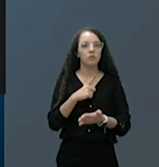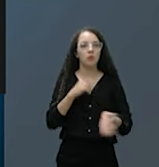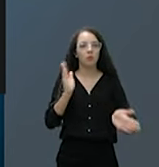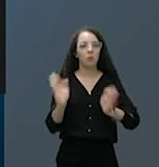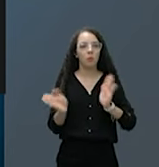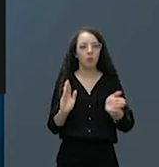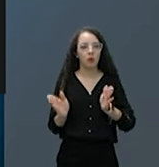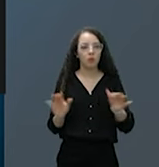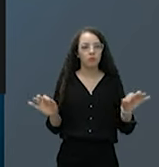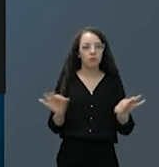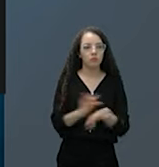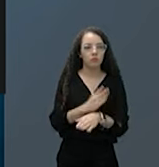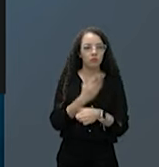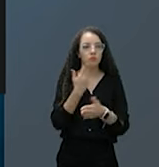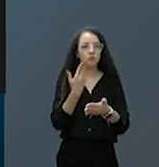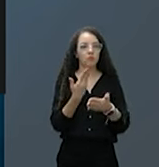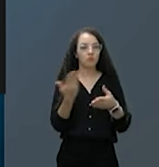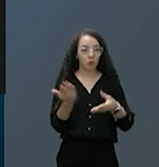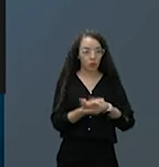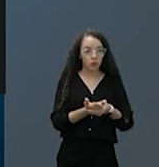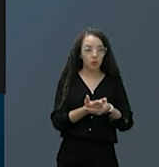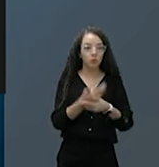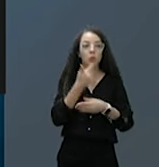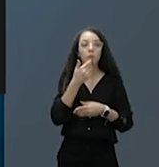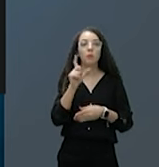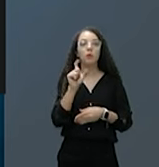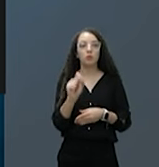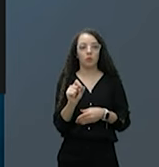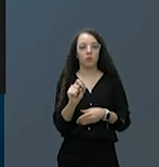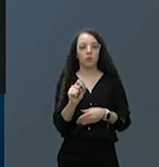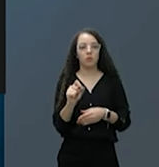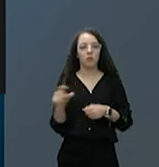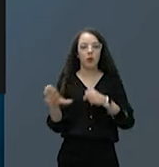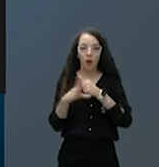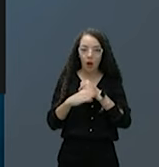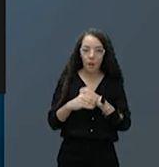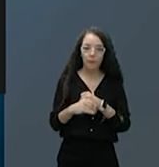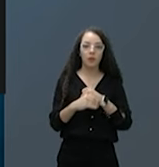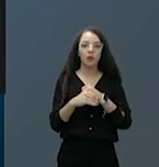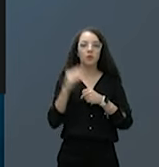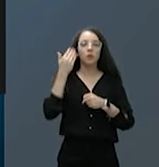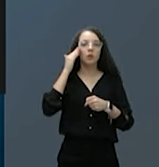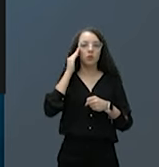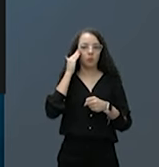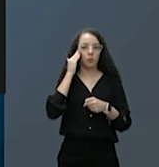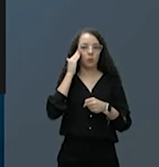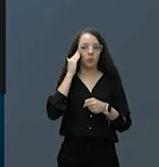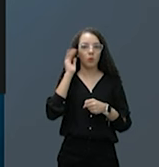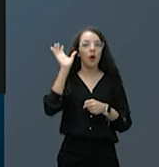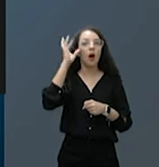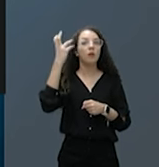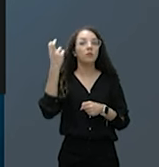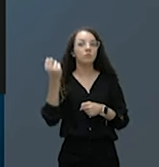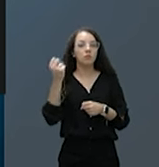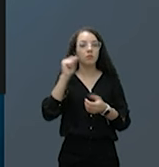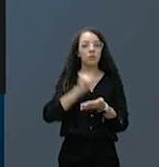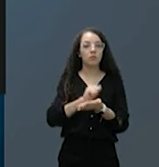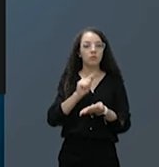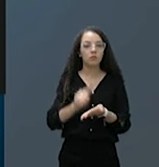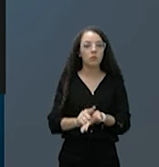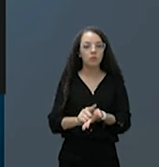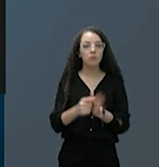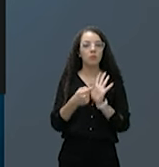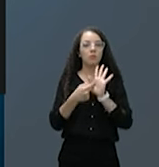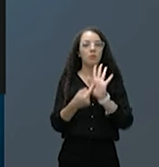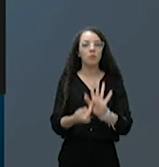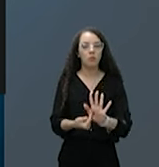E o que se pede aqui é que se aplique esse entendimento. A decisão agravada entende que, por aquela, o acordo paradigma ser uma relação de